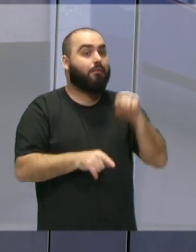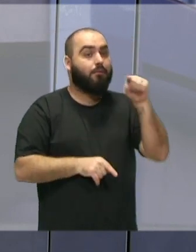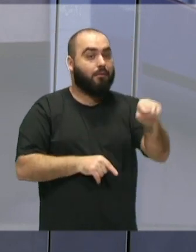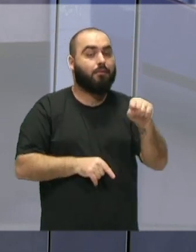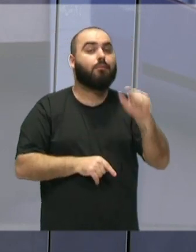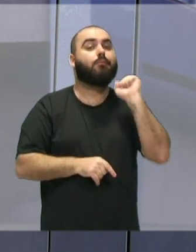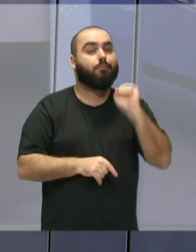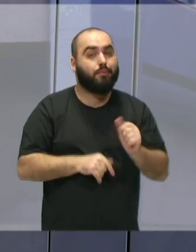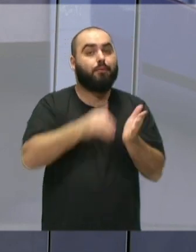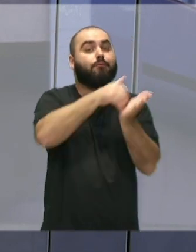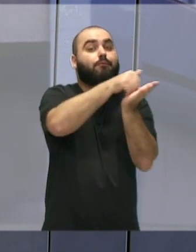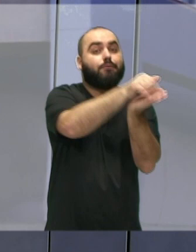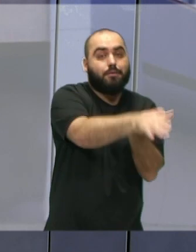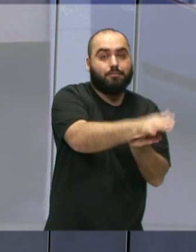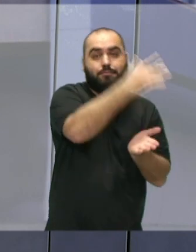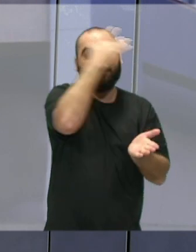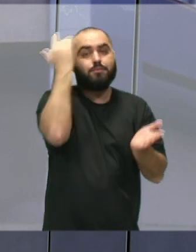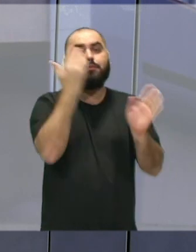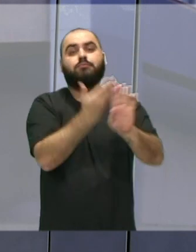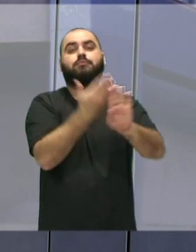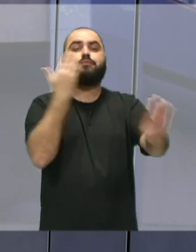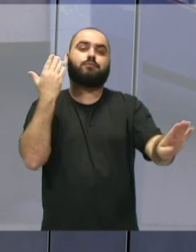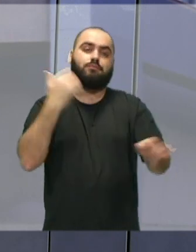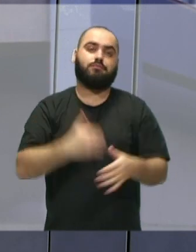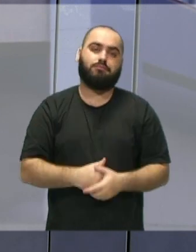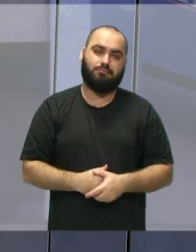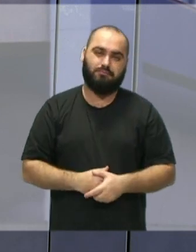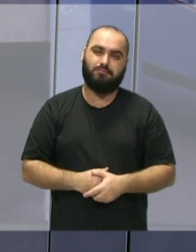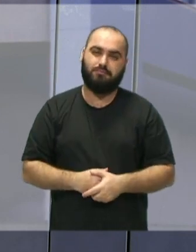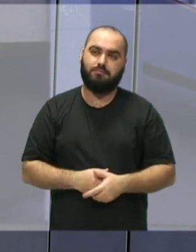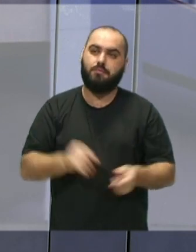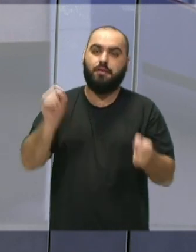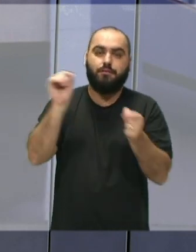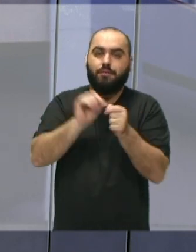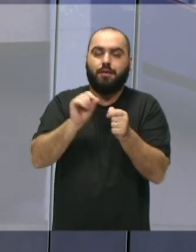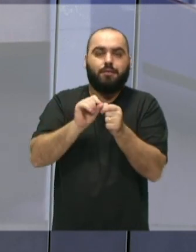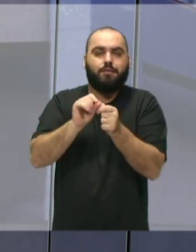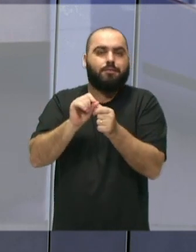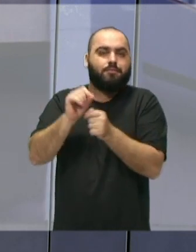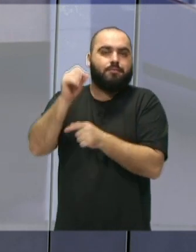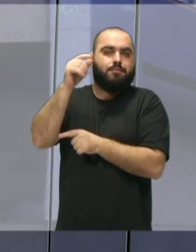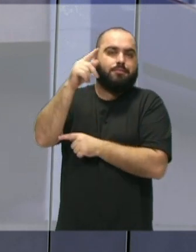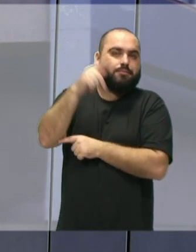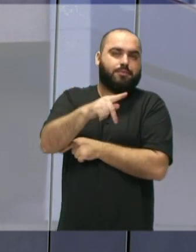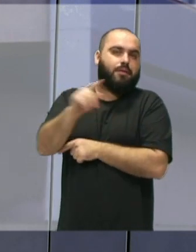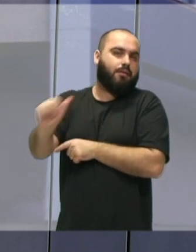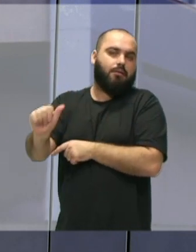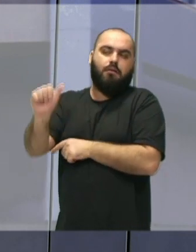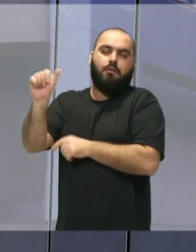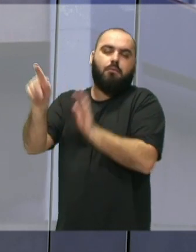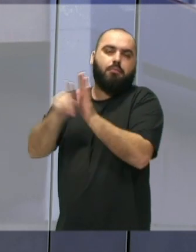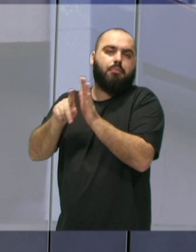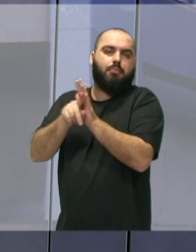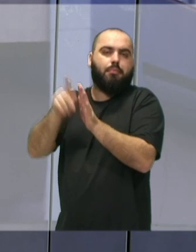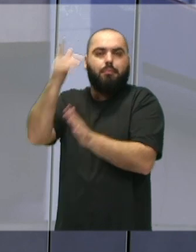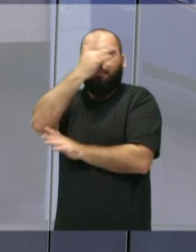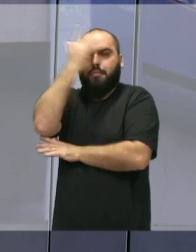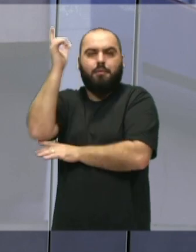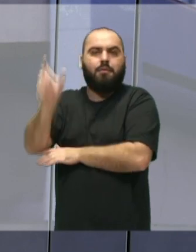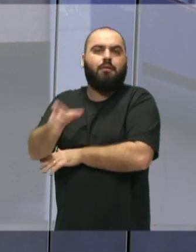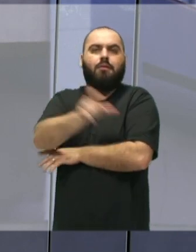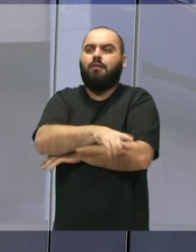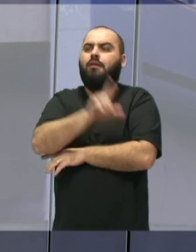administrativamente poderia ter afastado, né, ter feito um processo administrativo contra essas pessoas, porque são